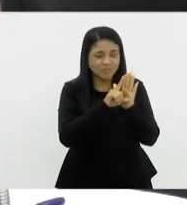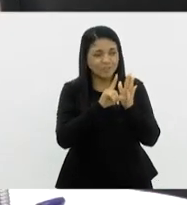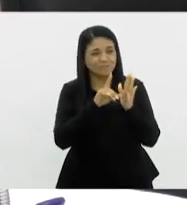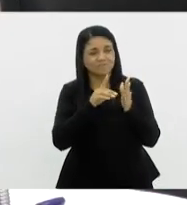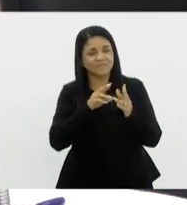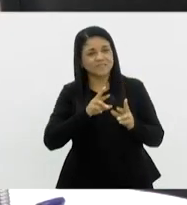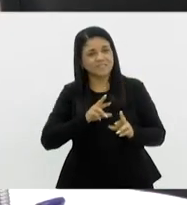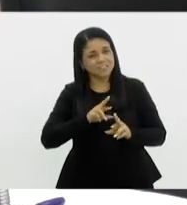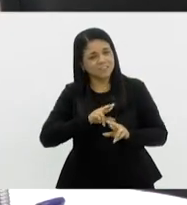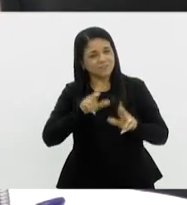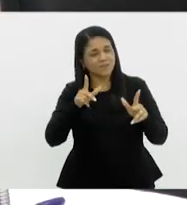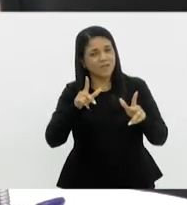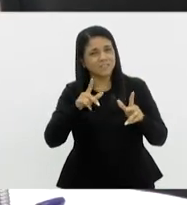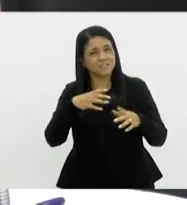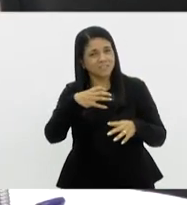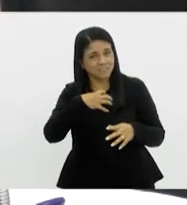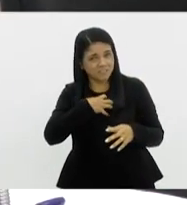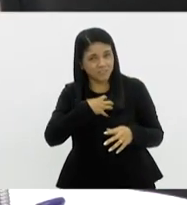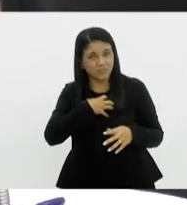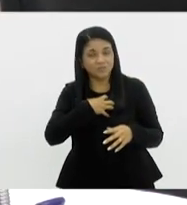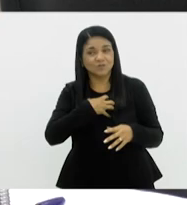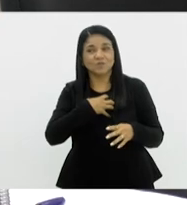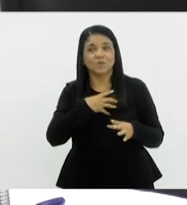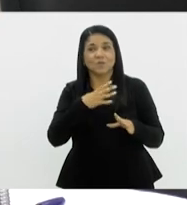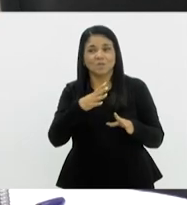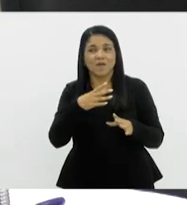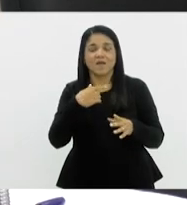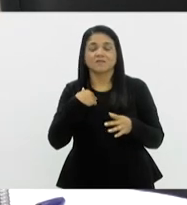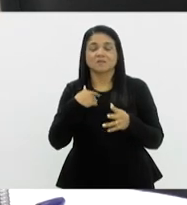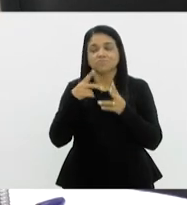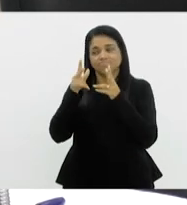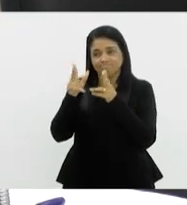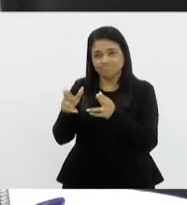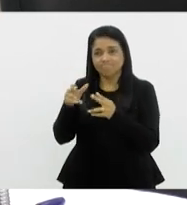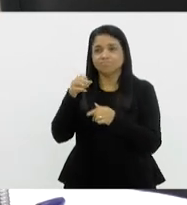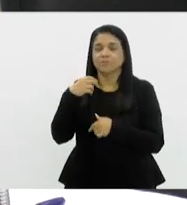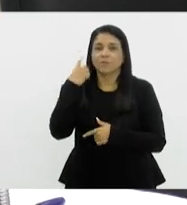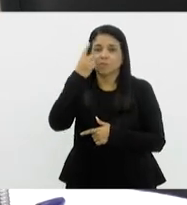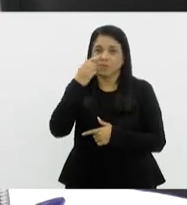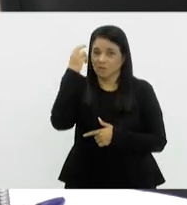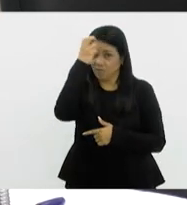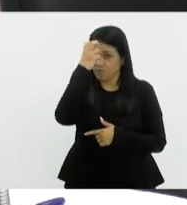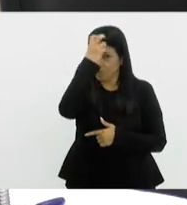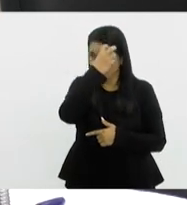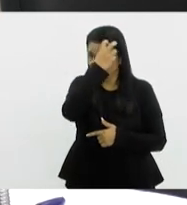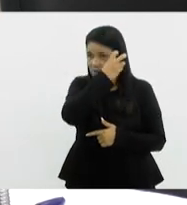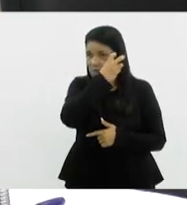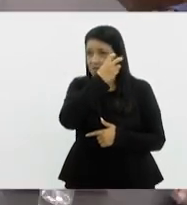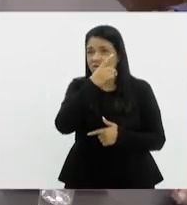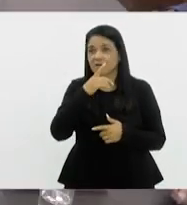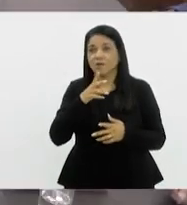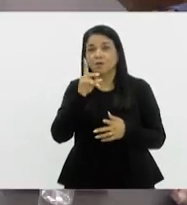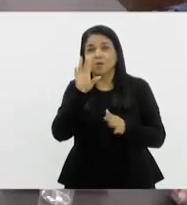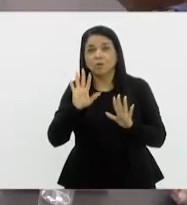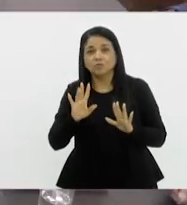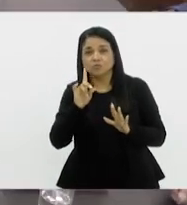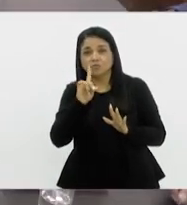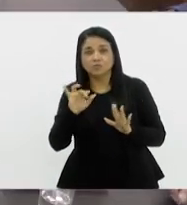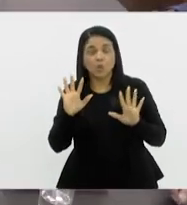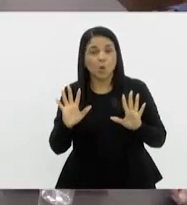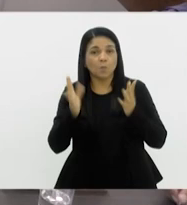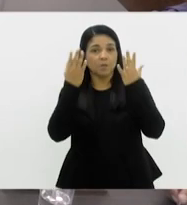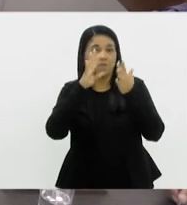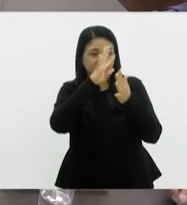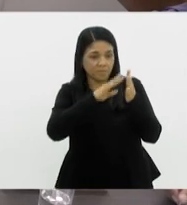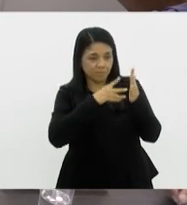mais. Mas aí vou para uma pauta de Vossa Excelência e pauta da deputada Verônica. Num dia desses de comemoração, vira